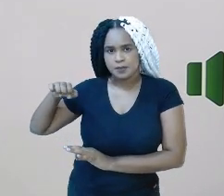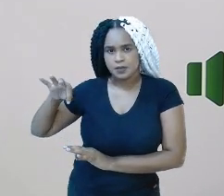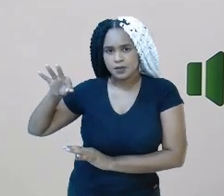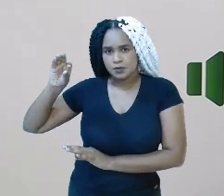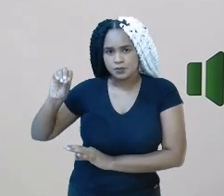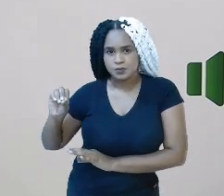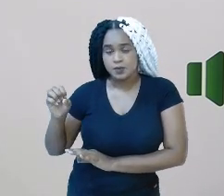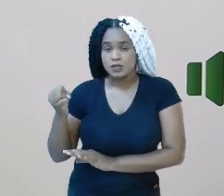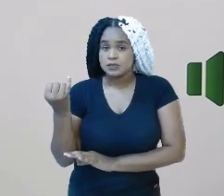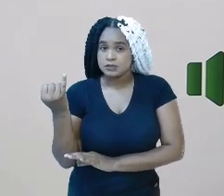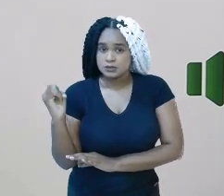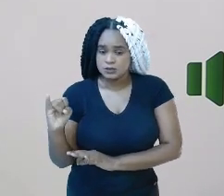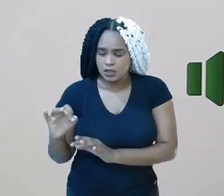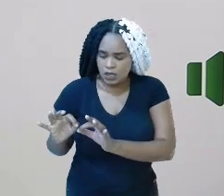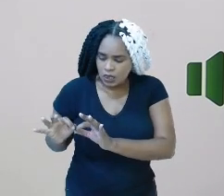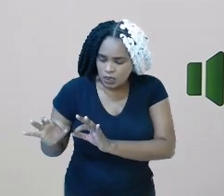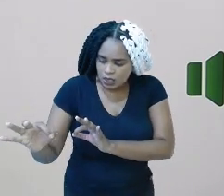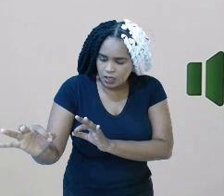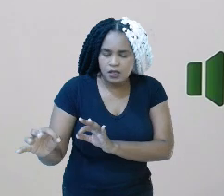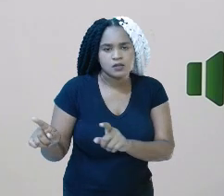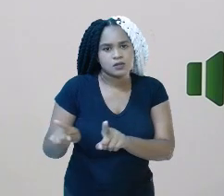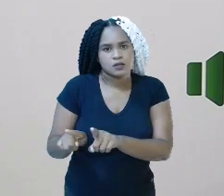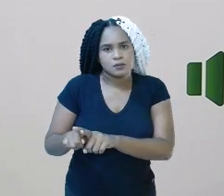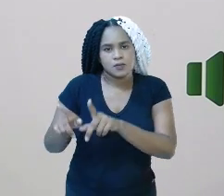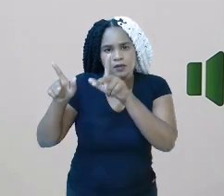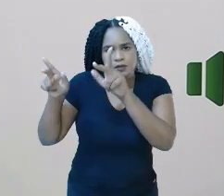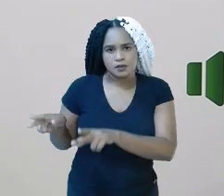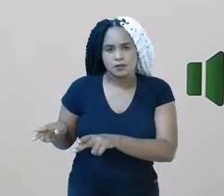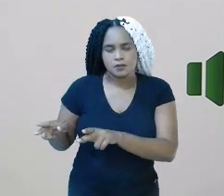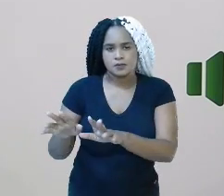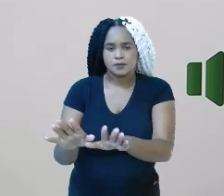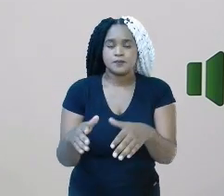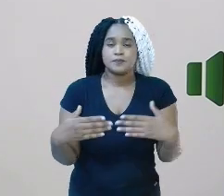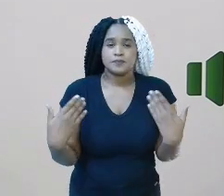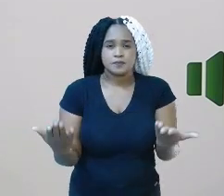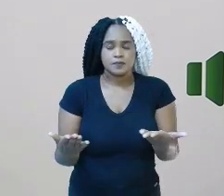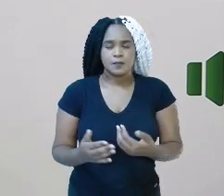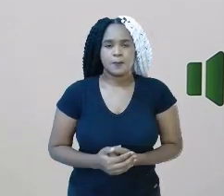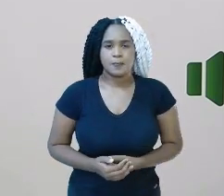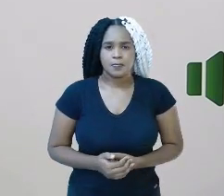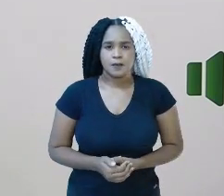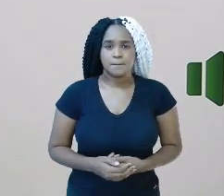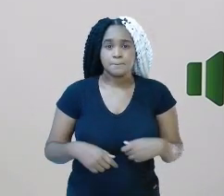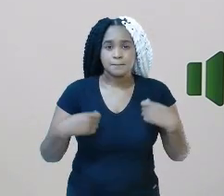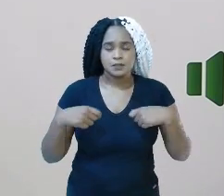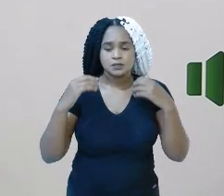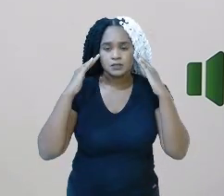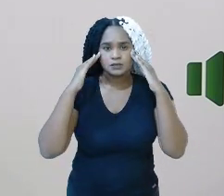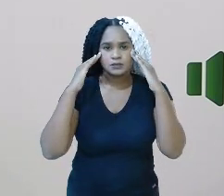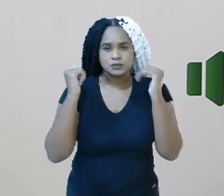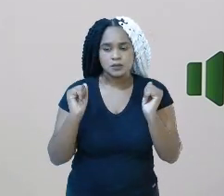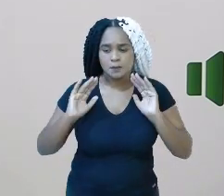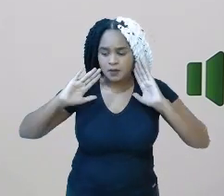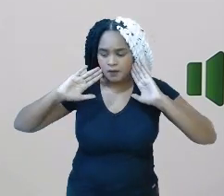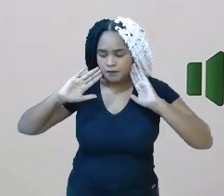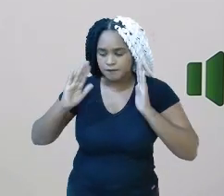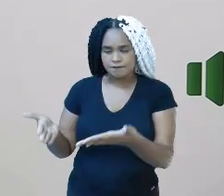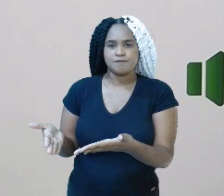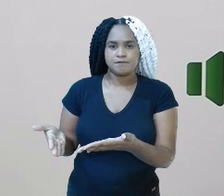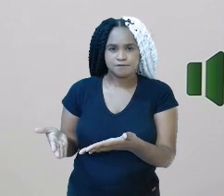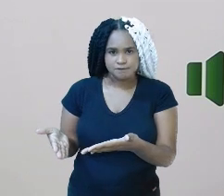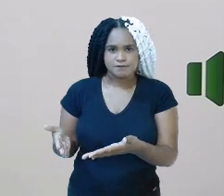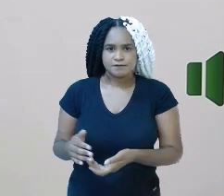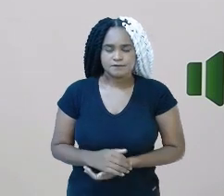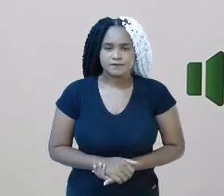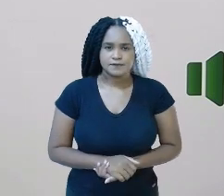algo, comprimento. Então, são essas medições que a gente precisa fazer e,